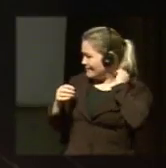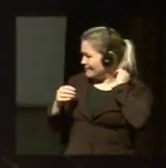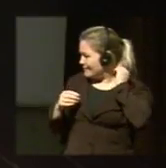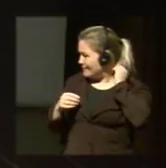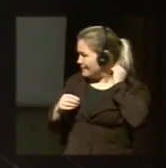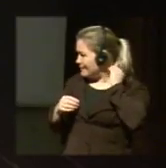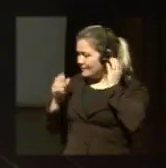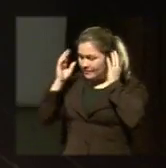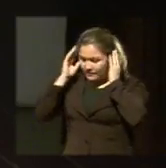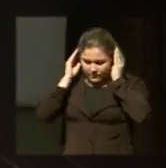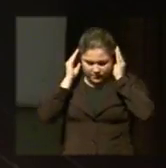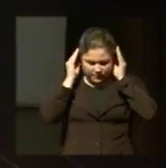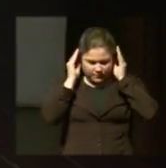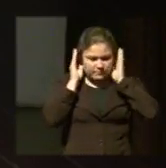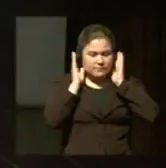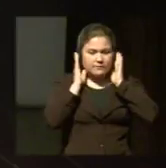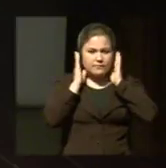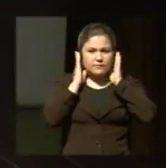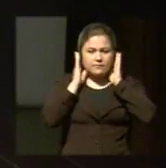Na Alemanha é assim que...